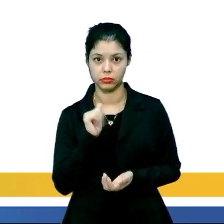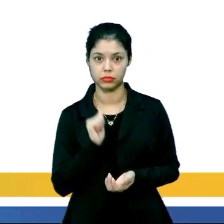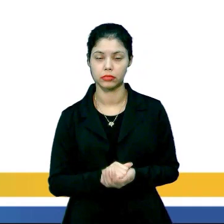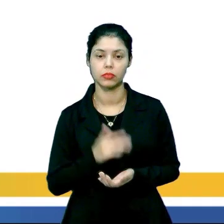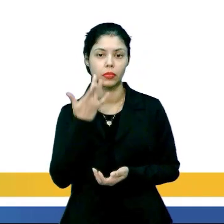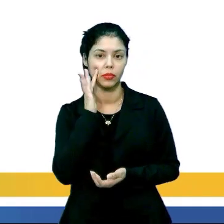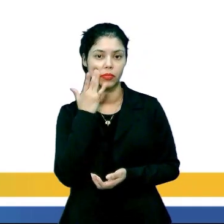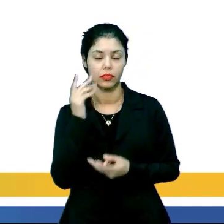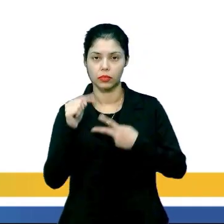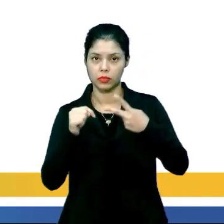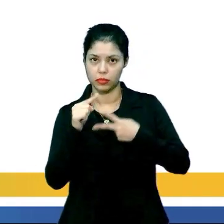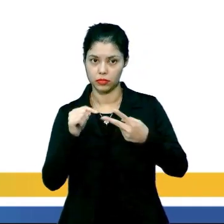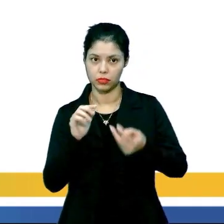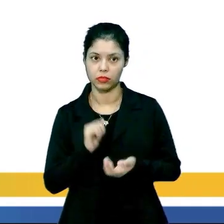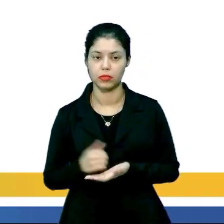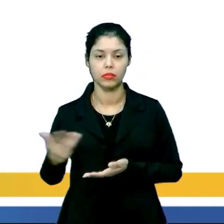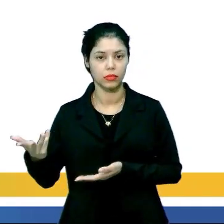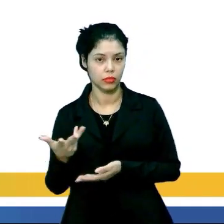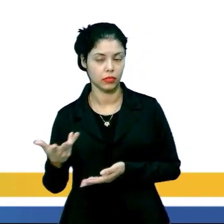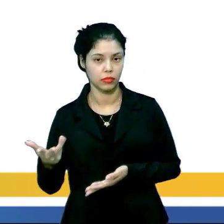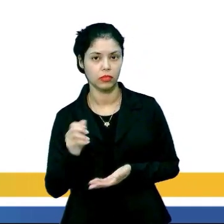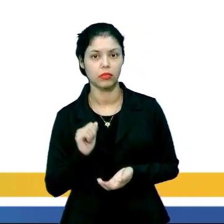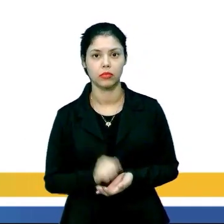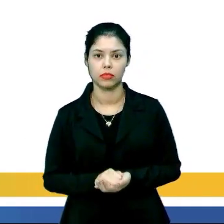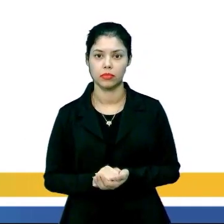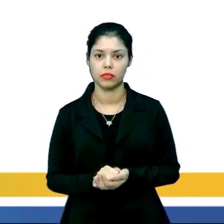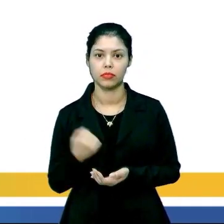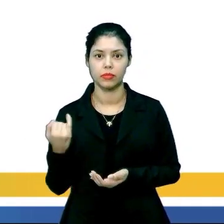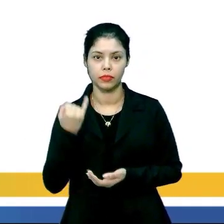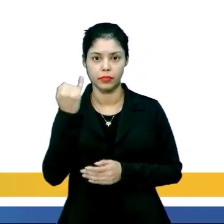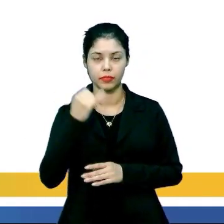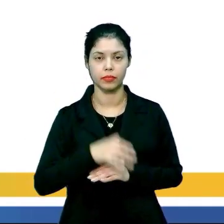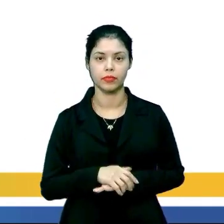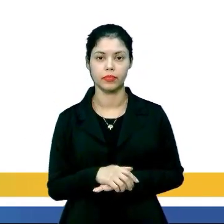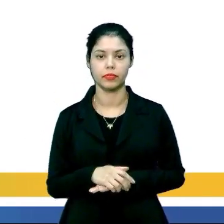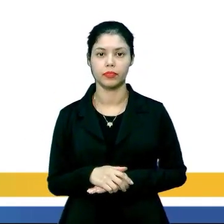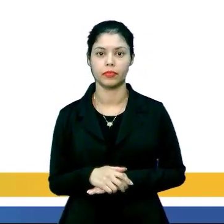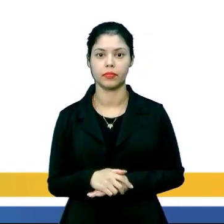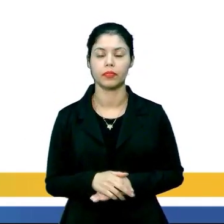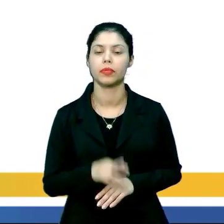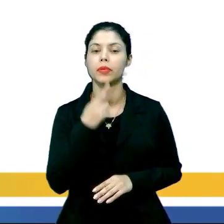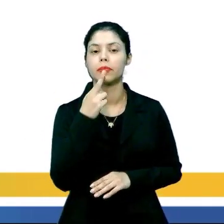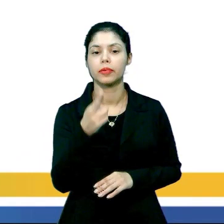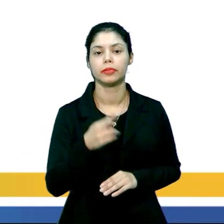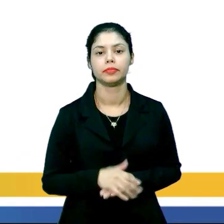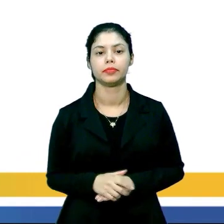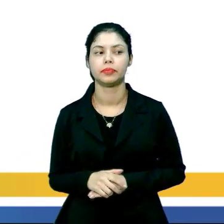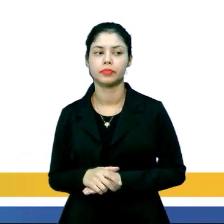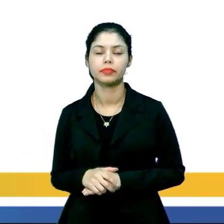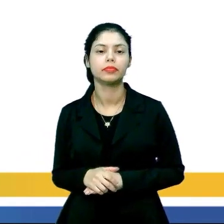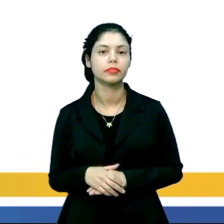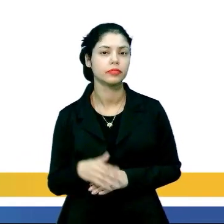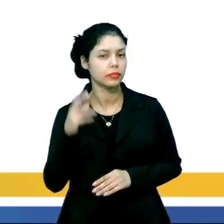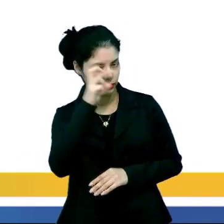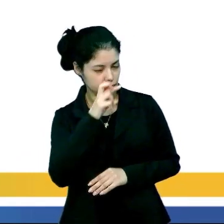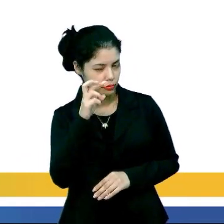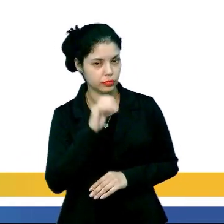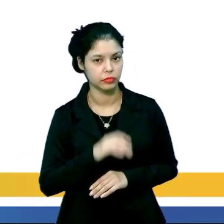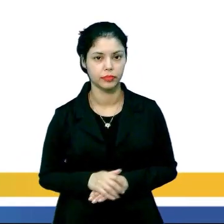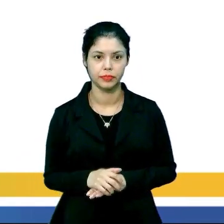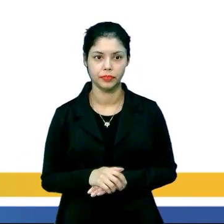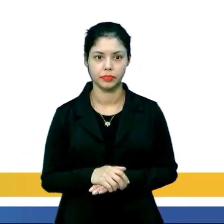moedas de ouro do pacote básico para o pacote especial? Vamos ao cálculo. Isso aí é mais uma